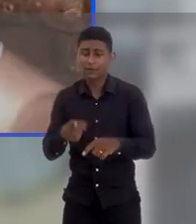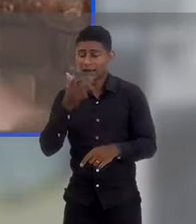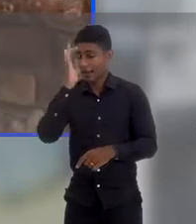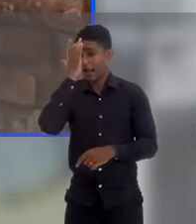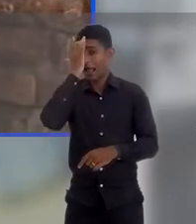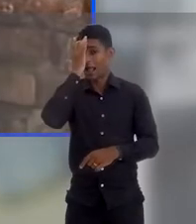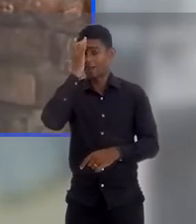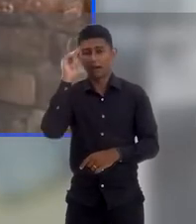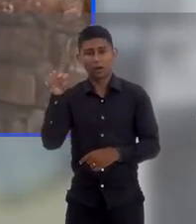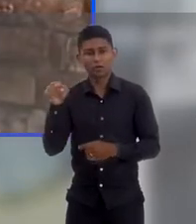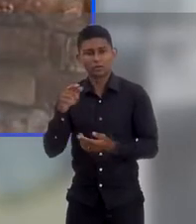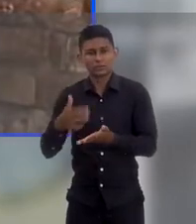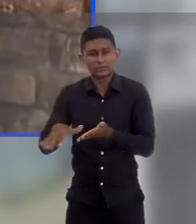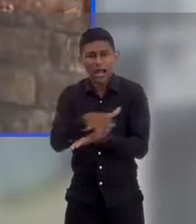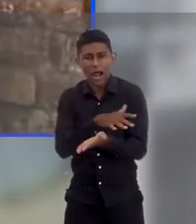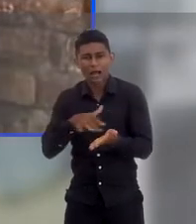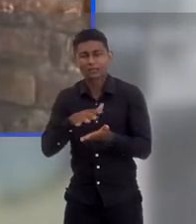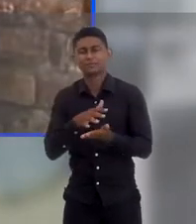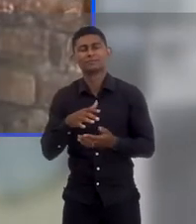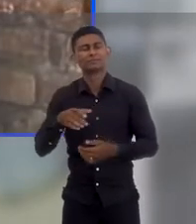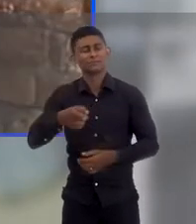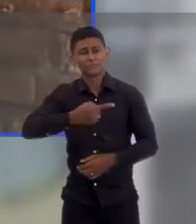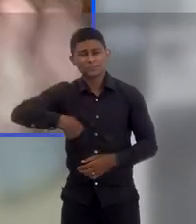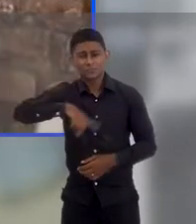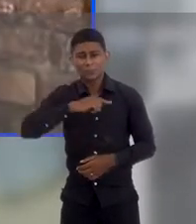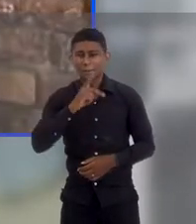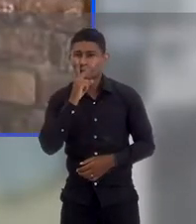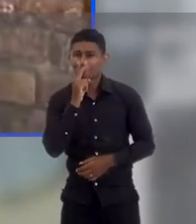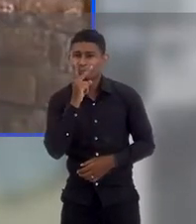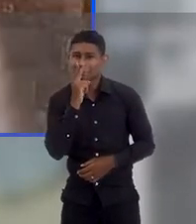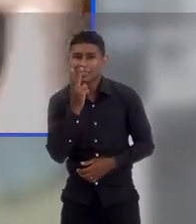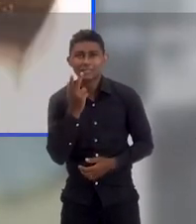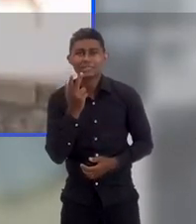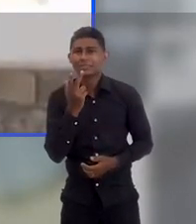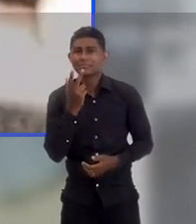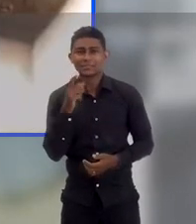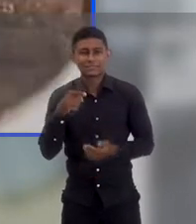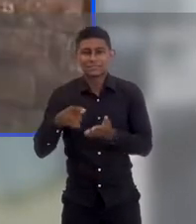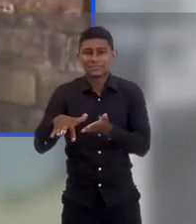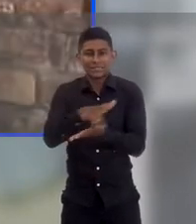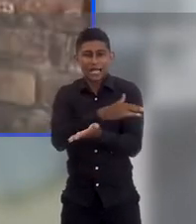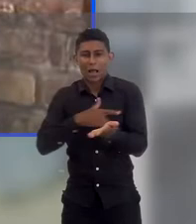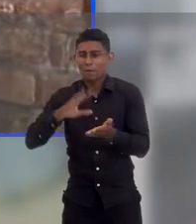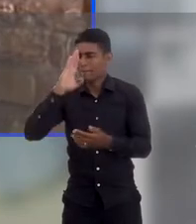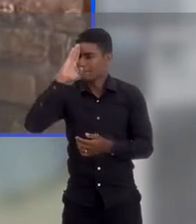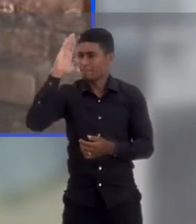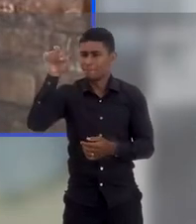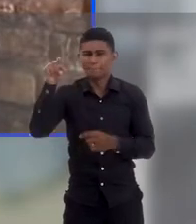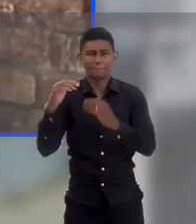é pelo carnaval, é pelo samba. E nós somos muito menores do que o samba, né? Então,